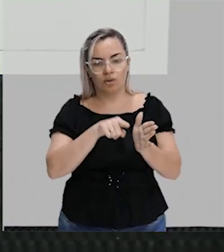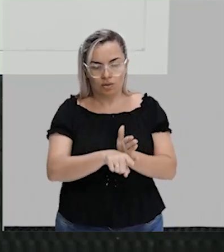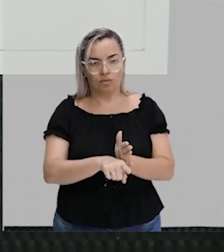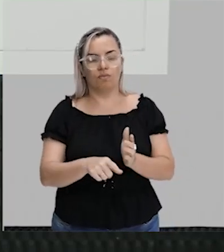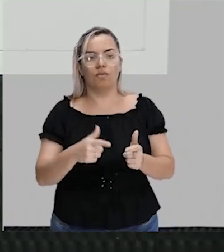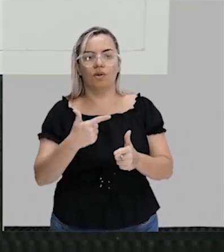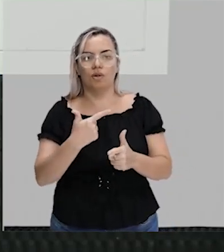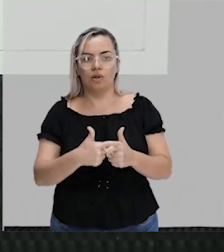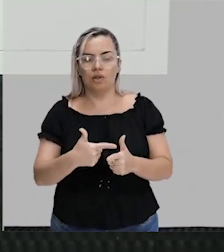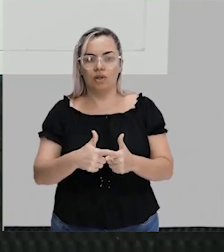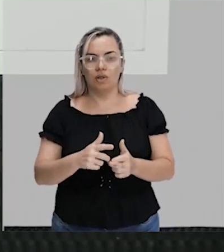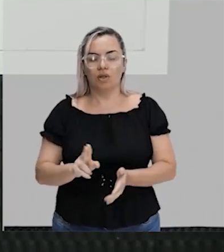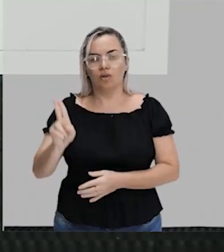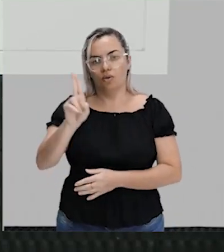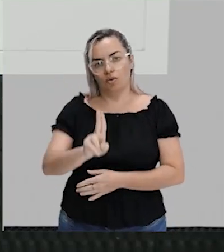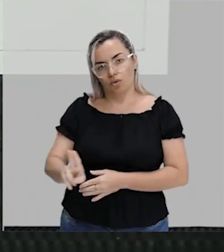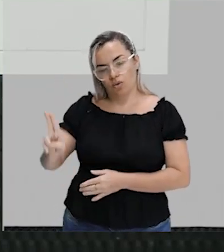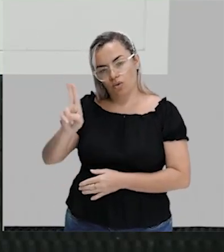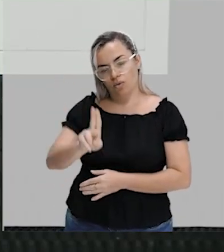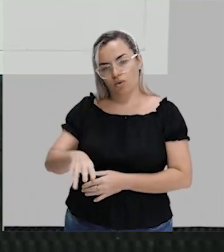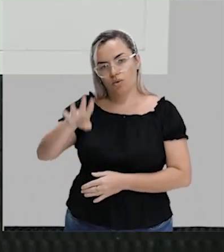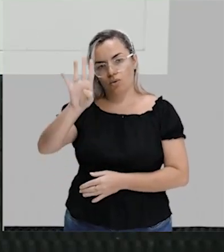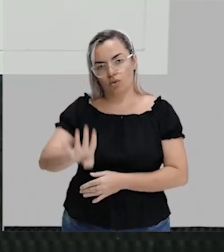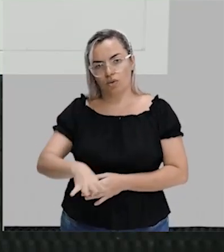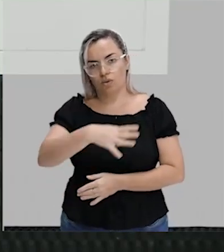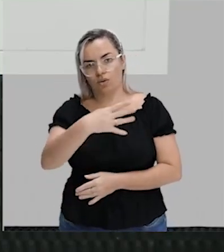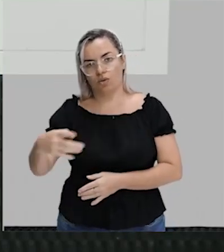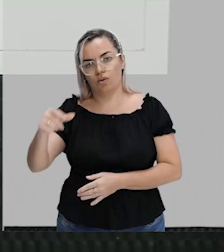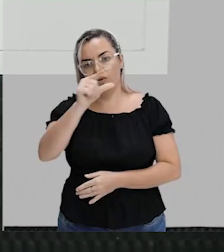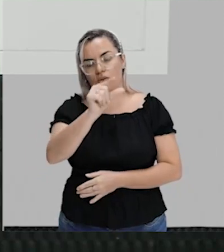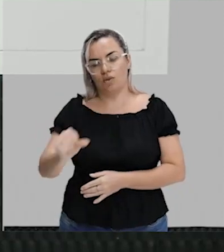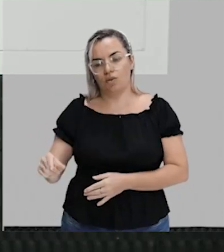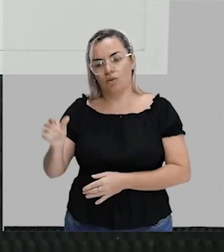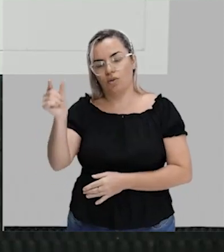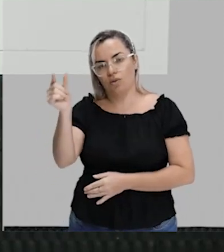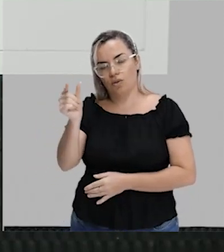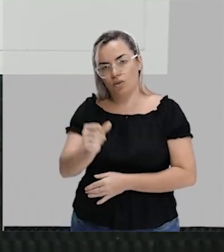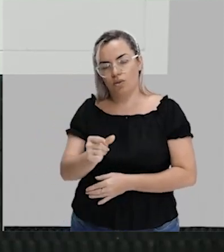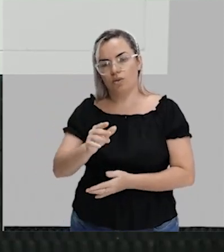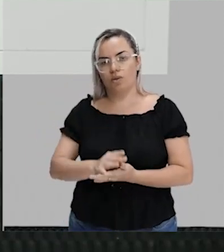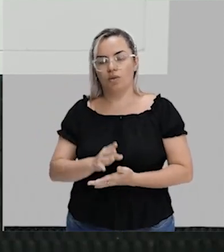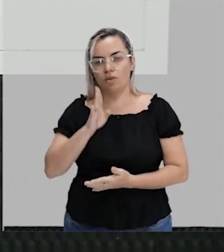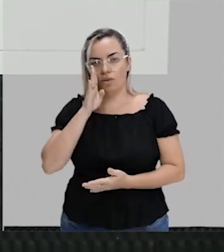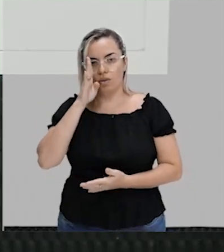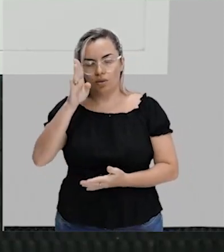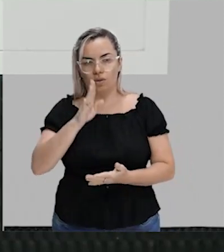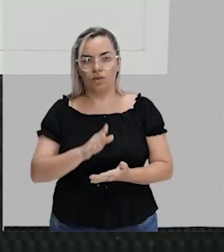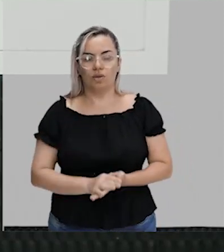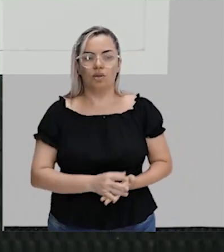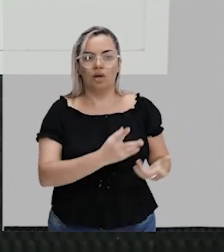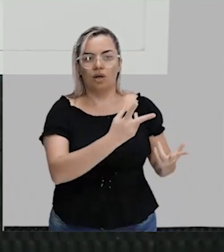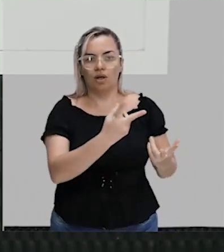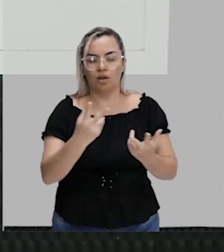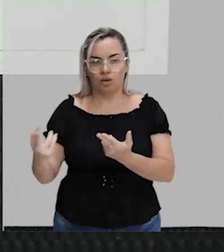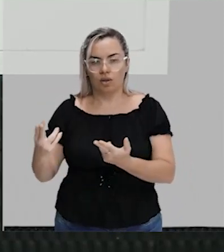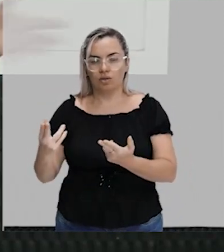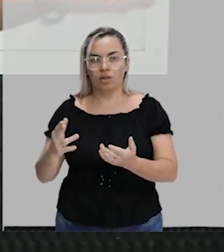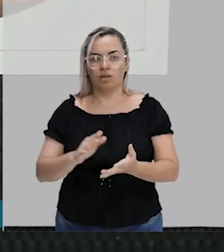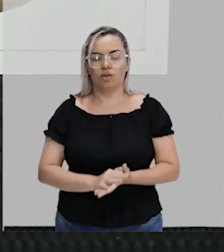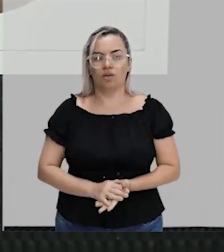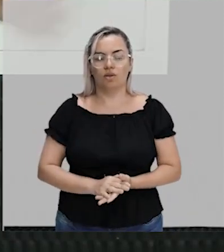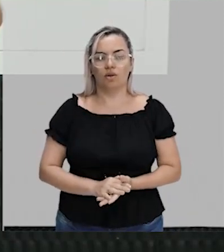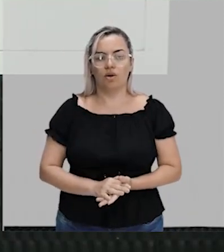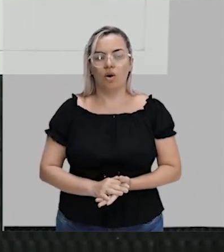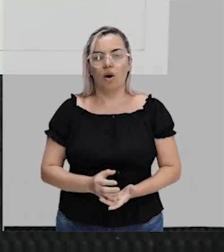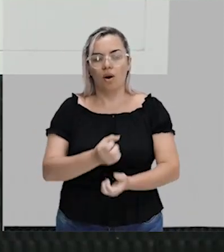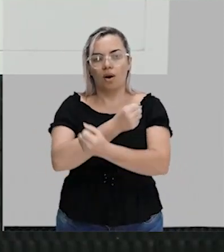uma equação matricial aí para você resolver com ação matricial você usa o princípio da Igualdade Beleza então um abraço a todos